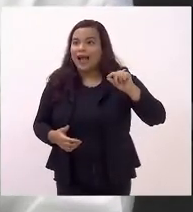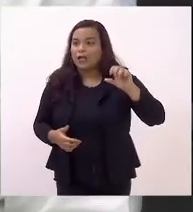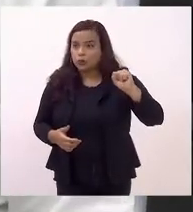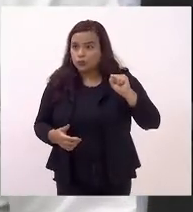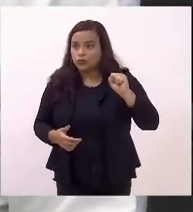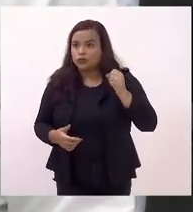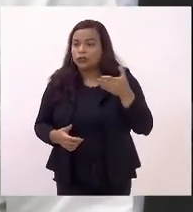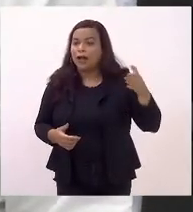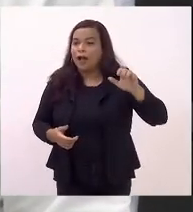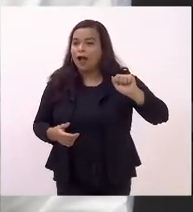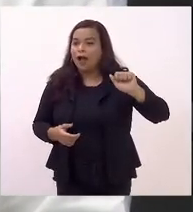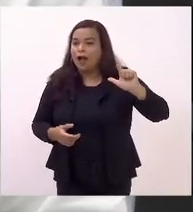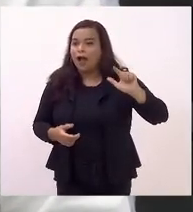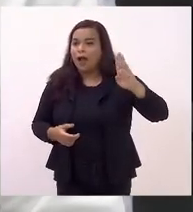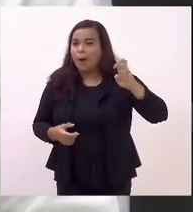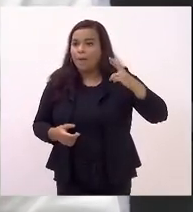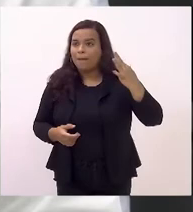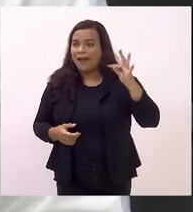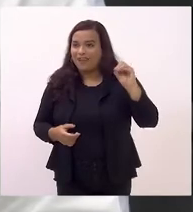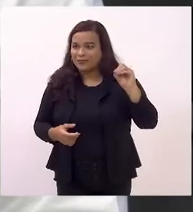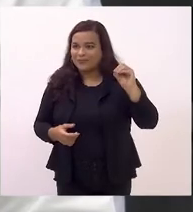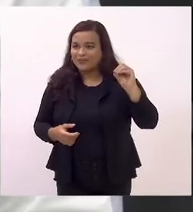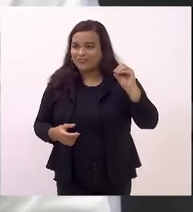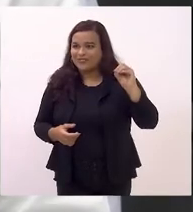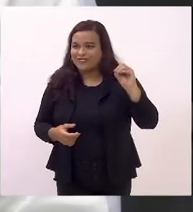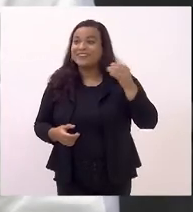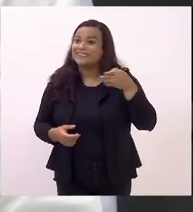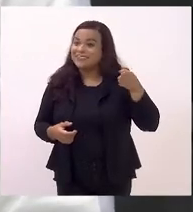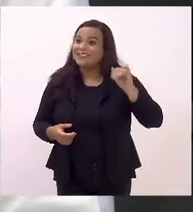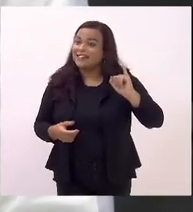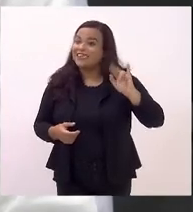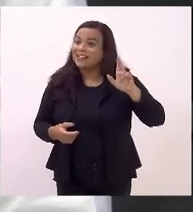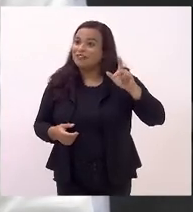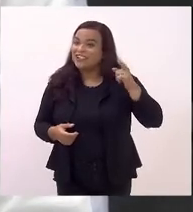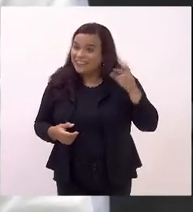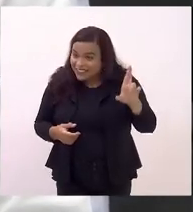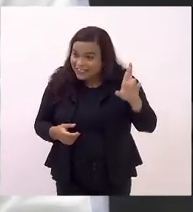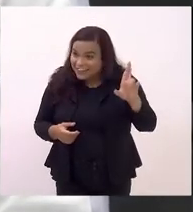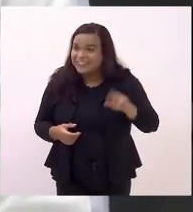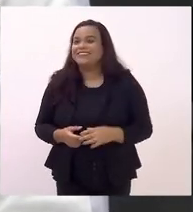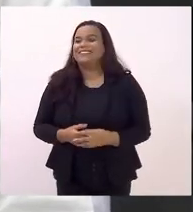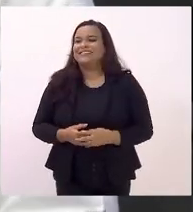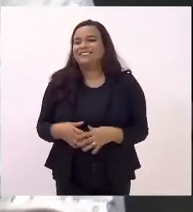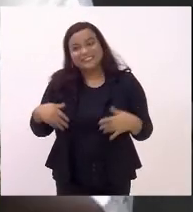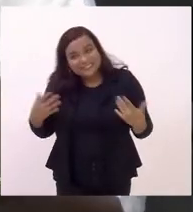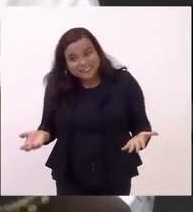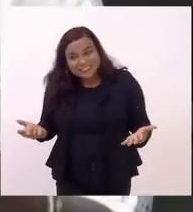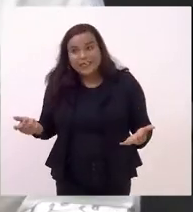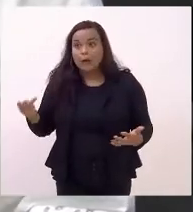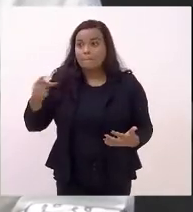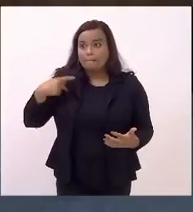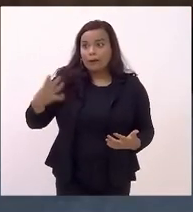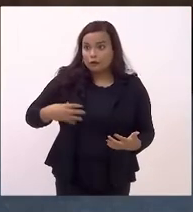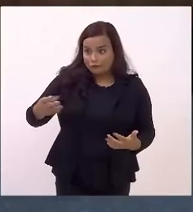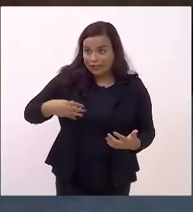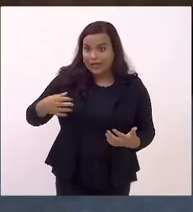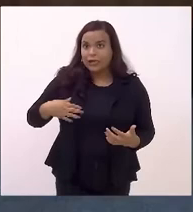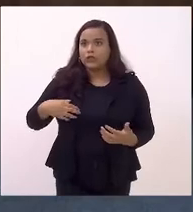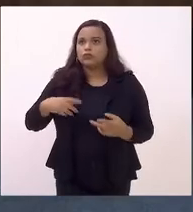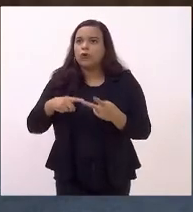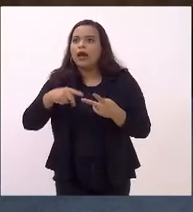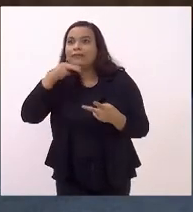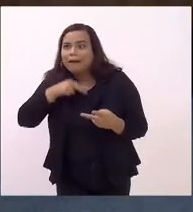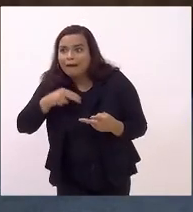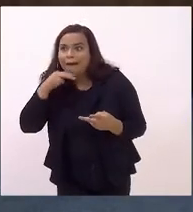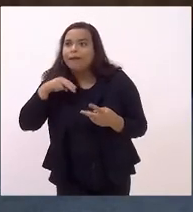Entendem? Então, para os meus filhos, para os meus netos, para os meus bisnetos, do lugar que eu vim,